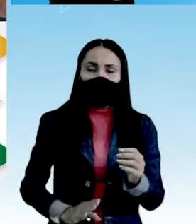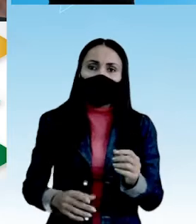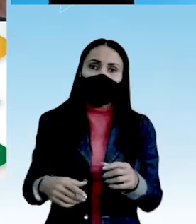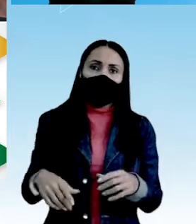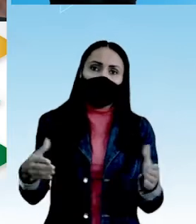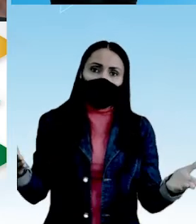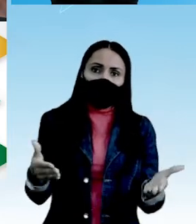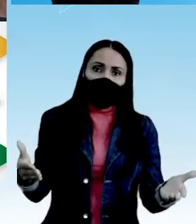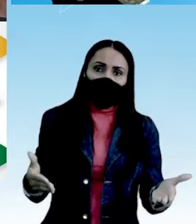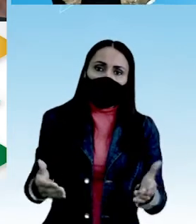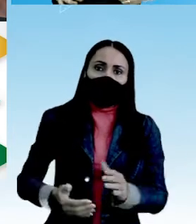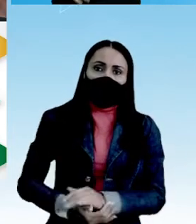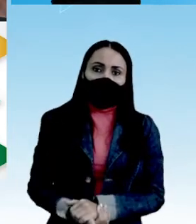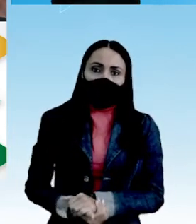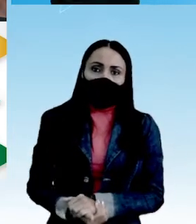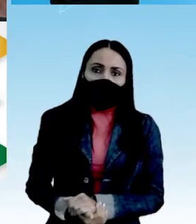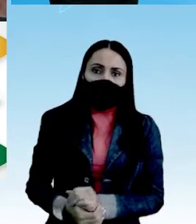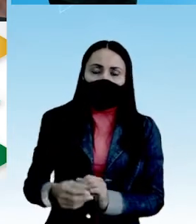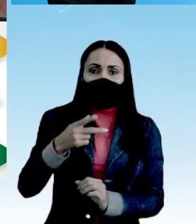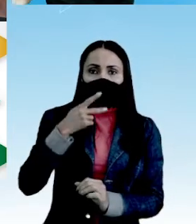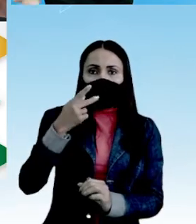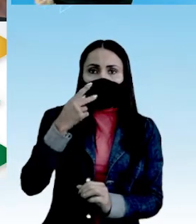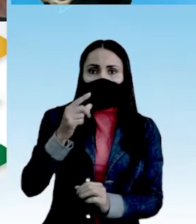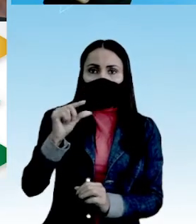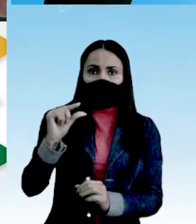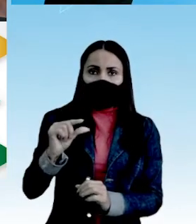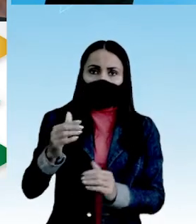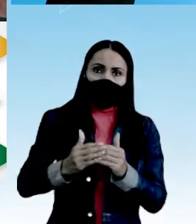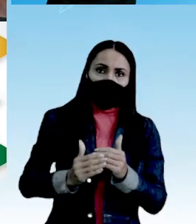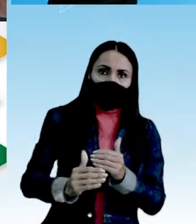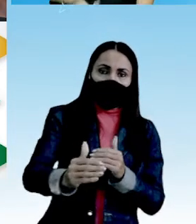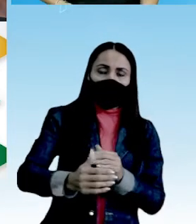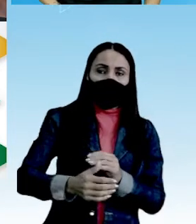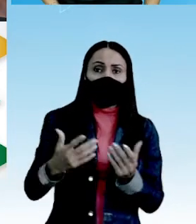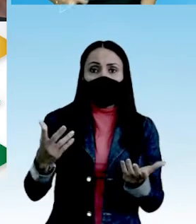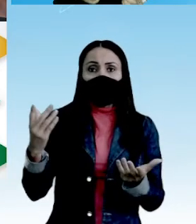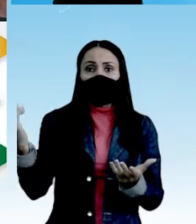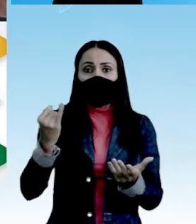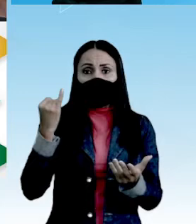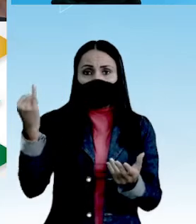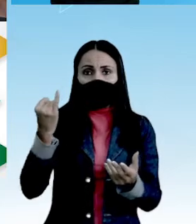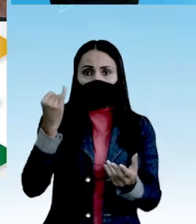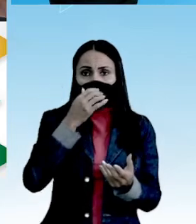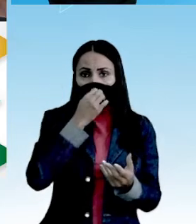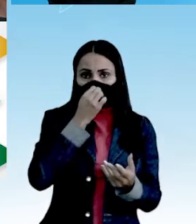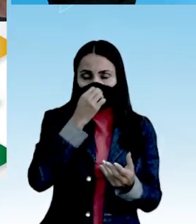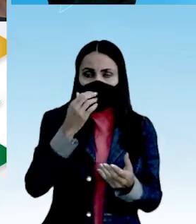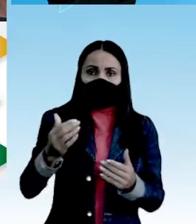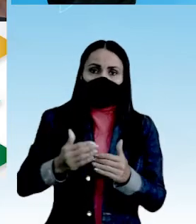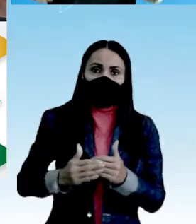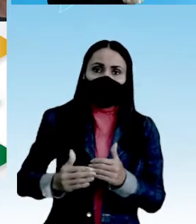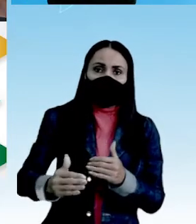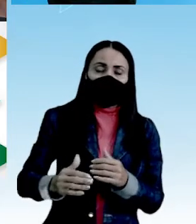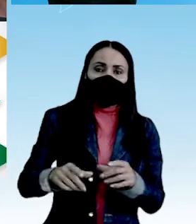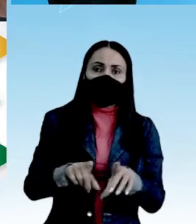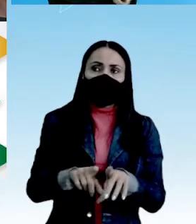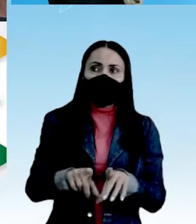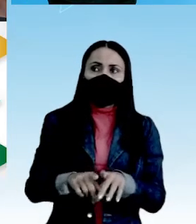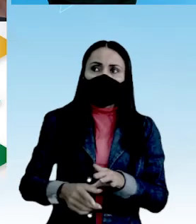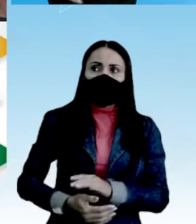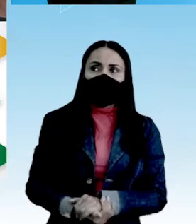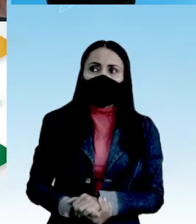musicistas, né, e até a gente vai falar um pouquinho dela mais à frente. Então ela foi muito importante, então ela começou a abrir portas e